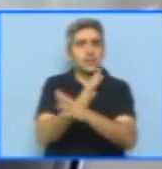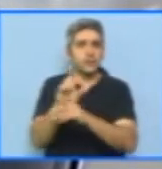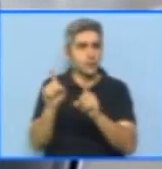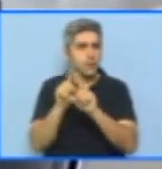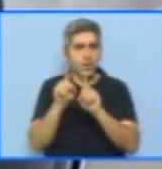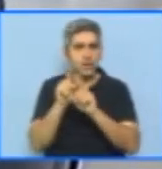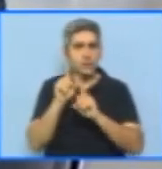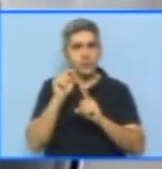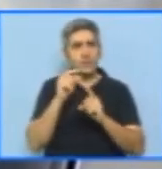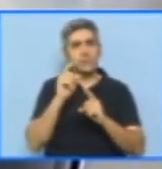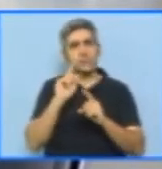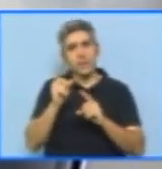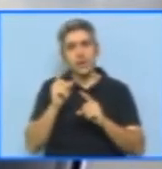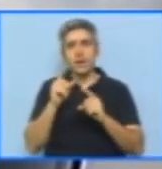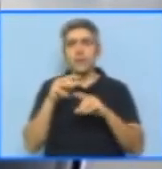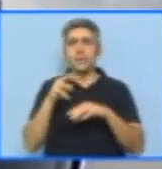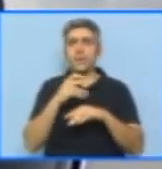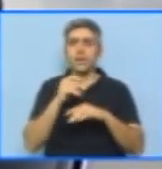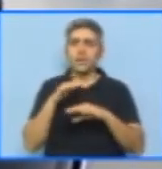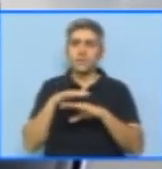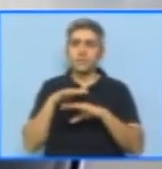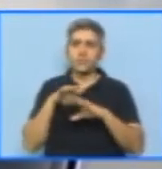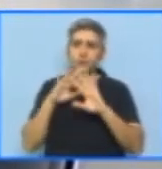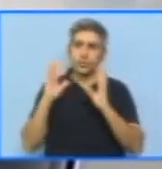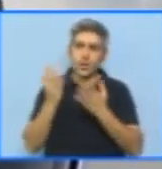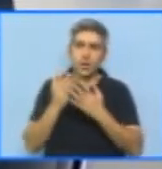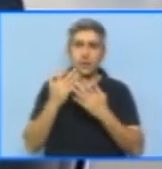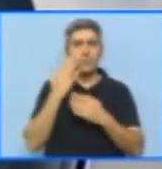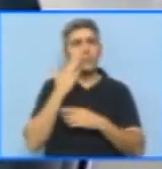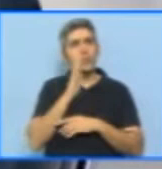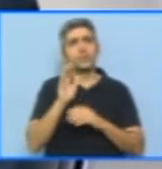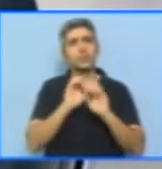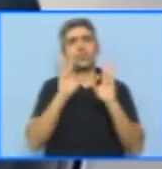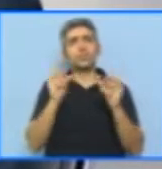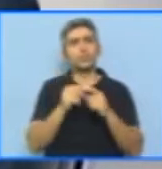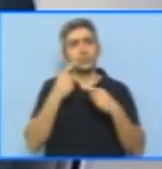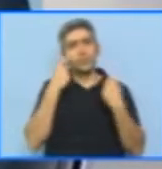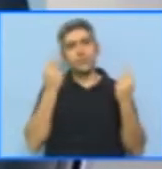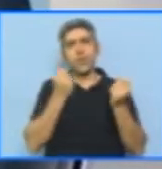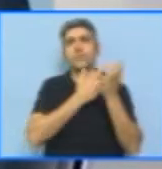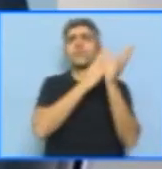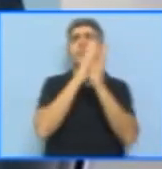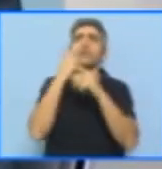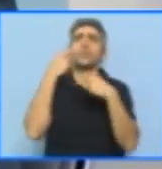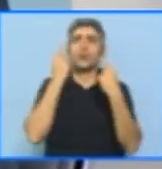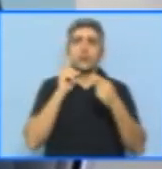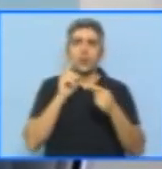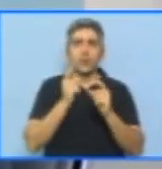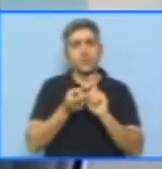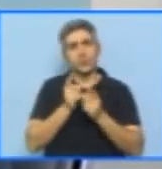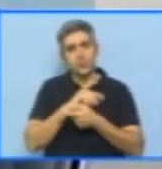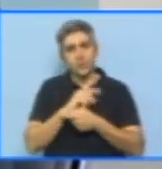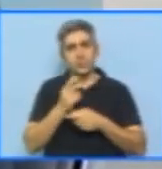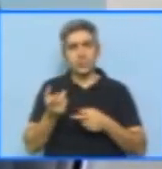facto, também algum concerto entre os média faz com que as imagens que se mostram não sejam um espetáculo que um incêndio pode